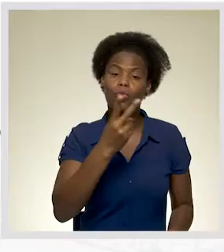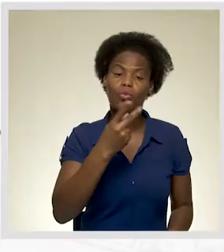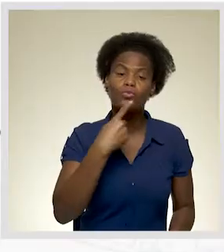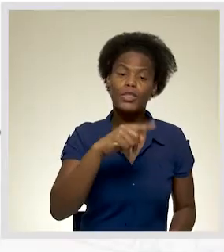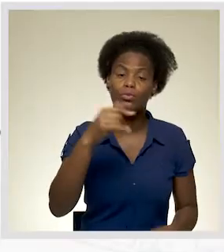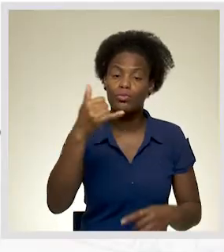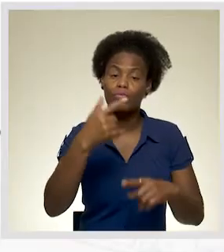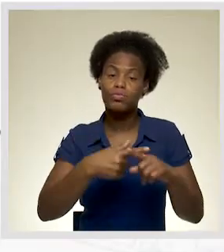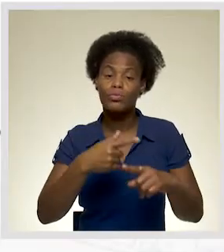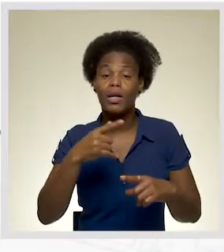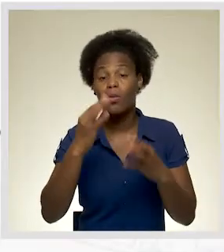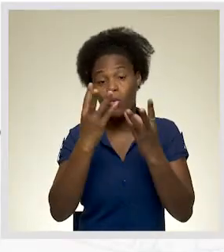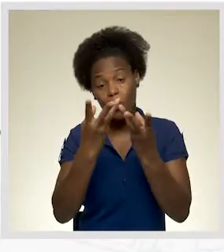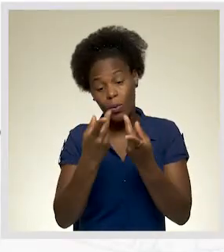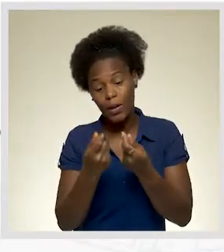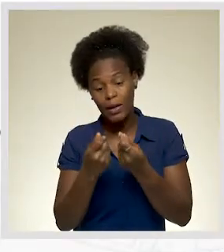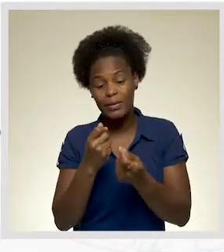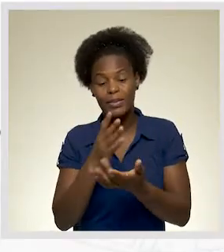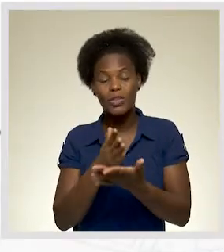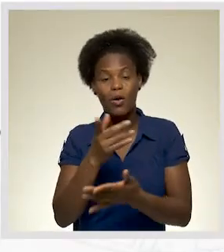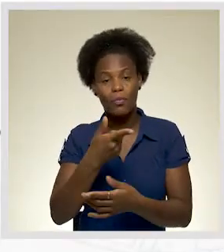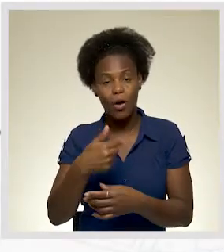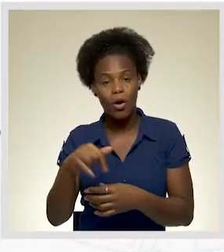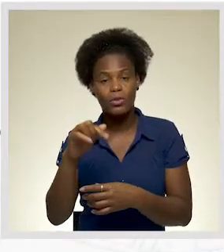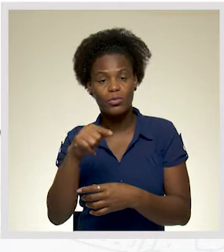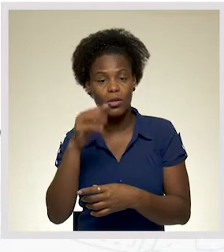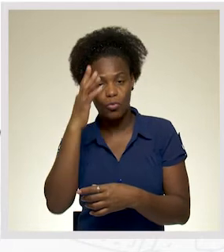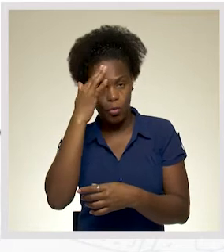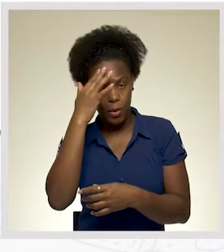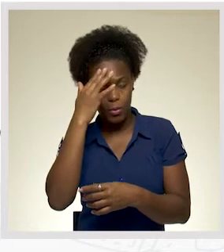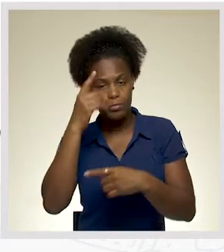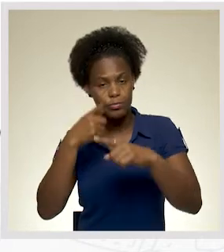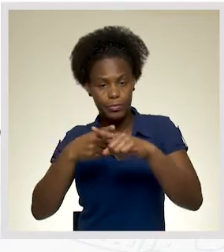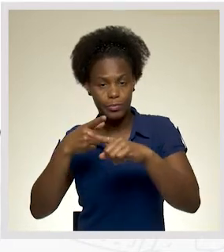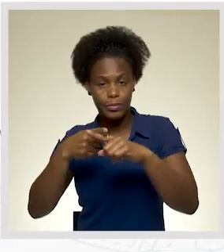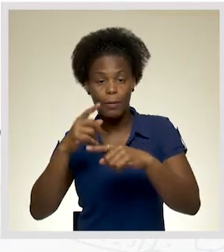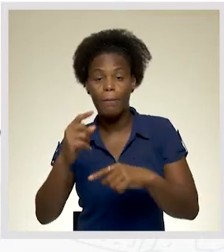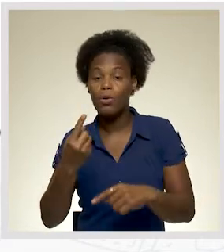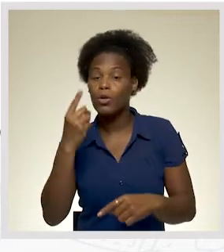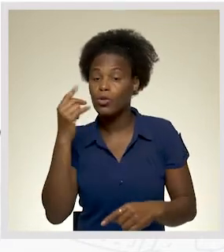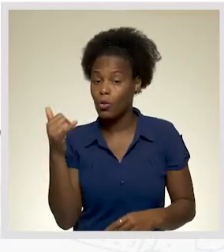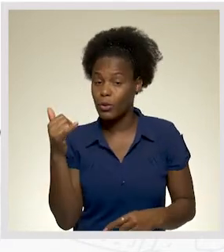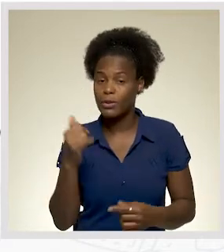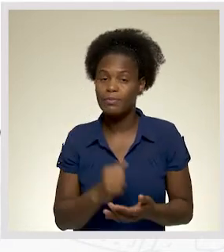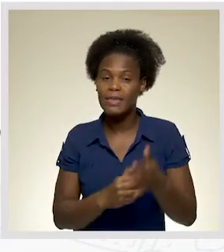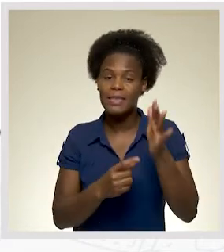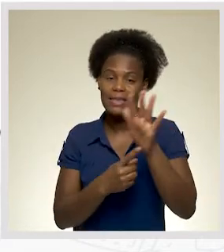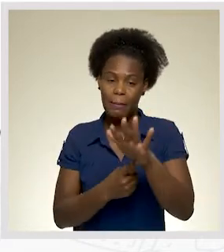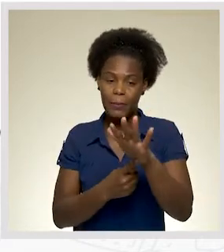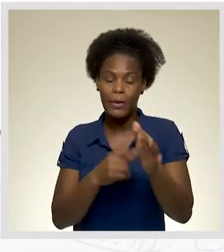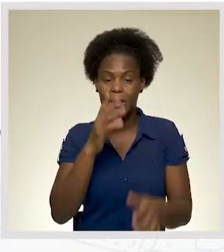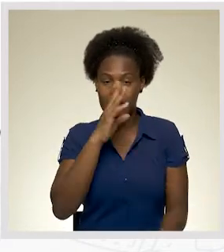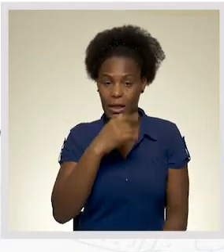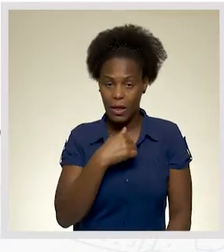fazemos. Basta multiplicar esse número por 2. Por exemplo, se eu quero saber o dobro